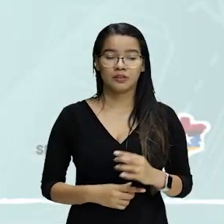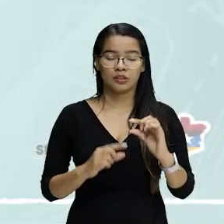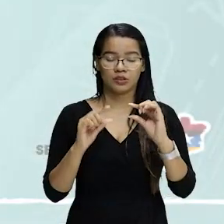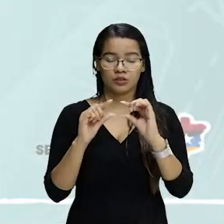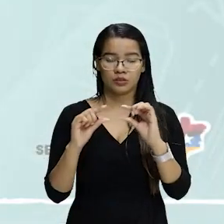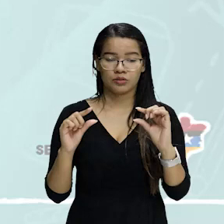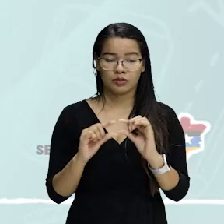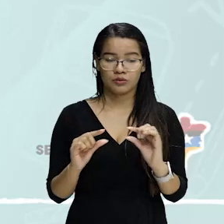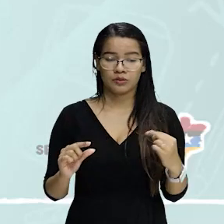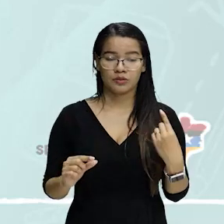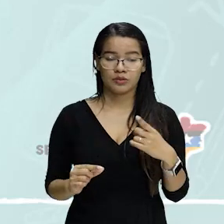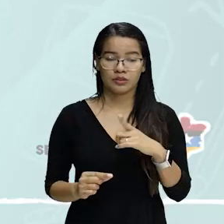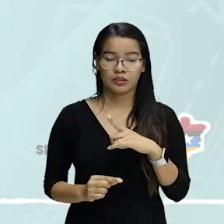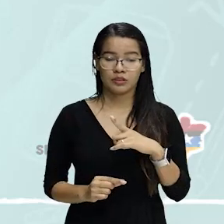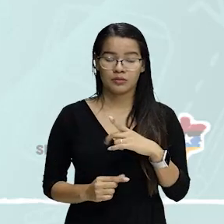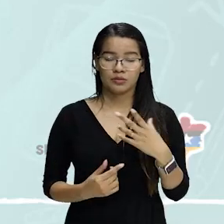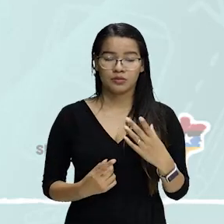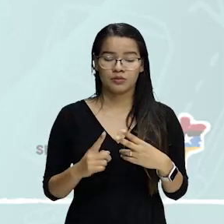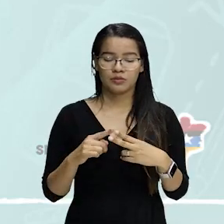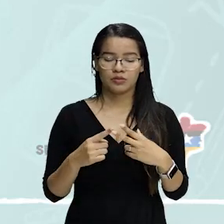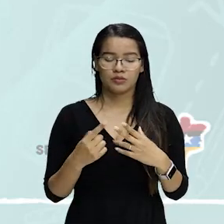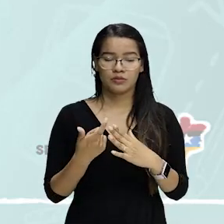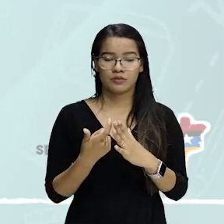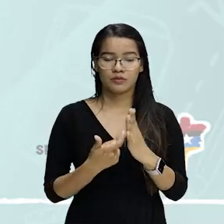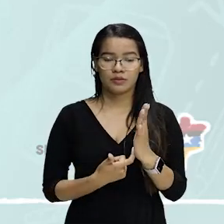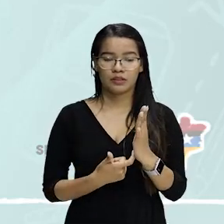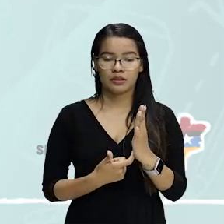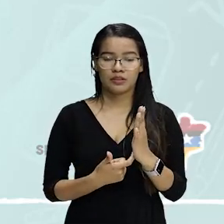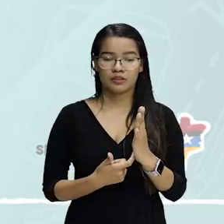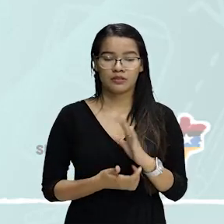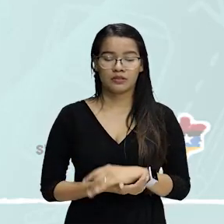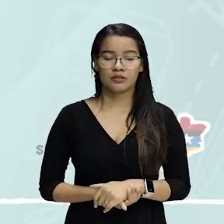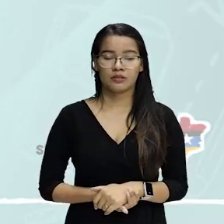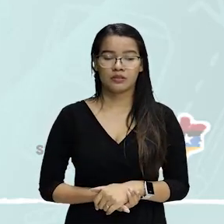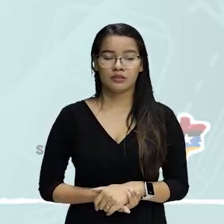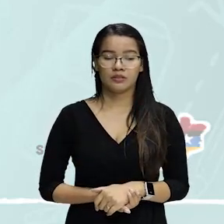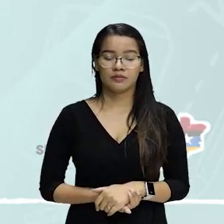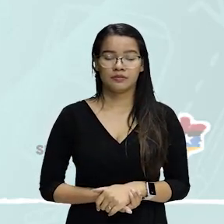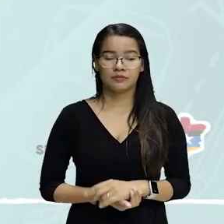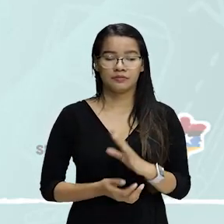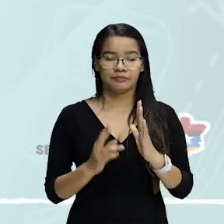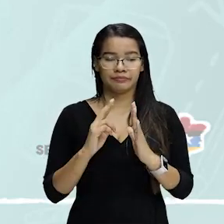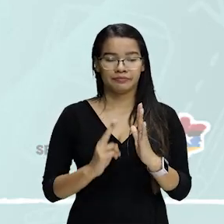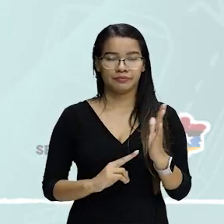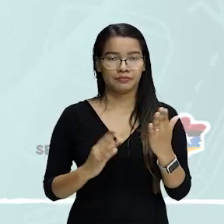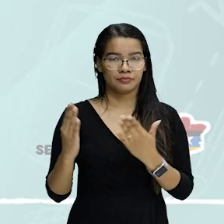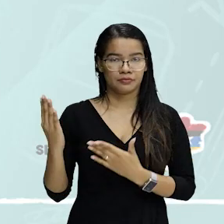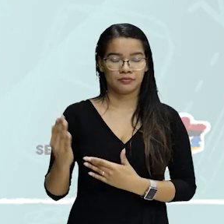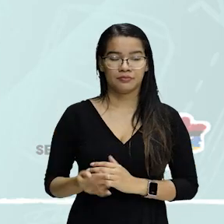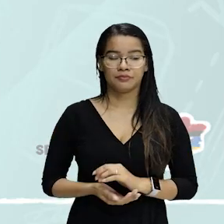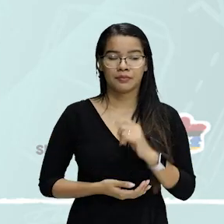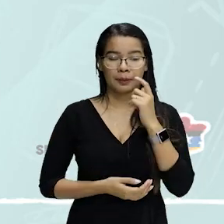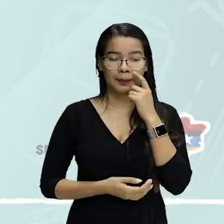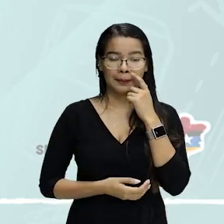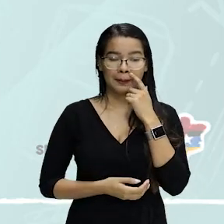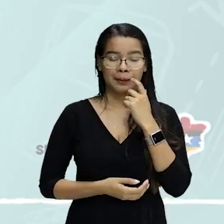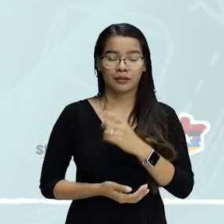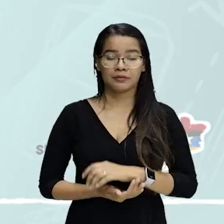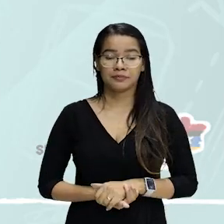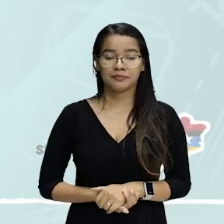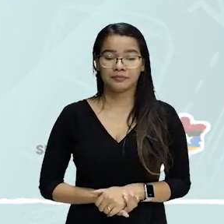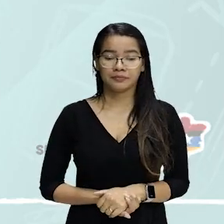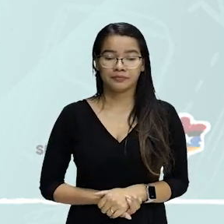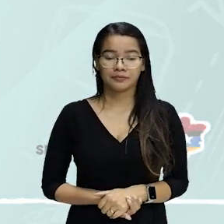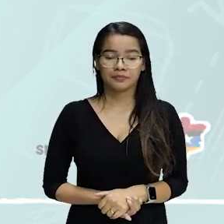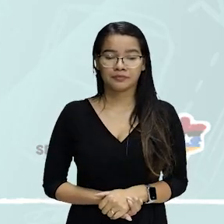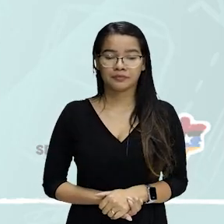Estrofes, aí a gente tem quando 2 versos formam um dístico, 3 versos um terceto, 4 versos uma quadra, quarteto,